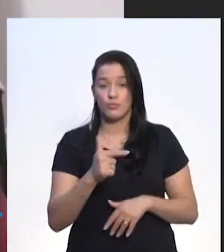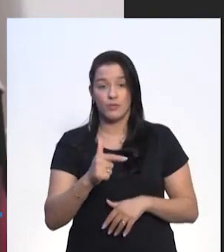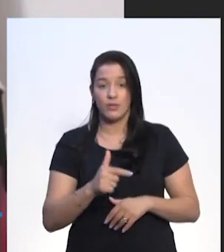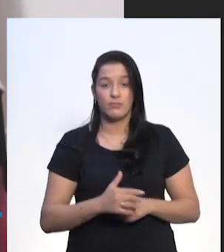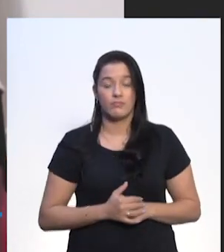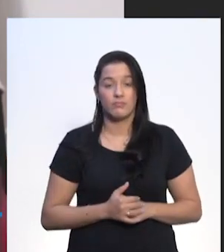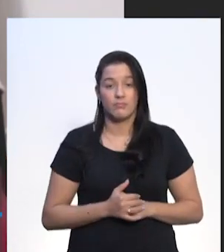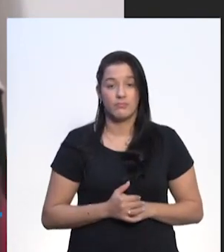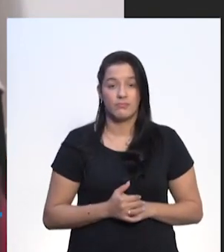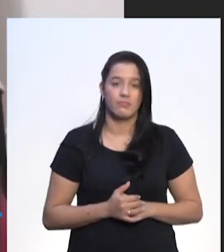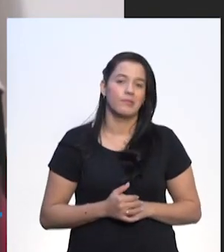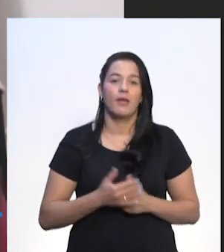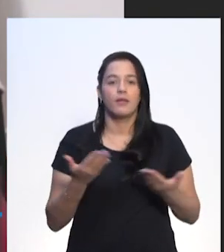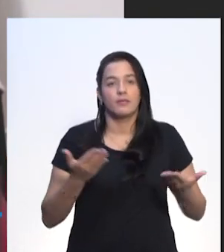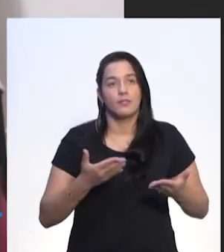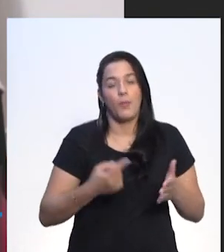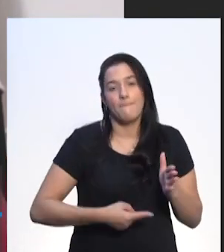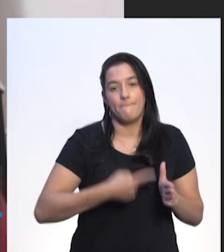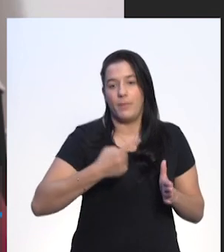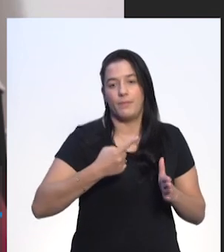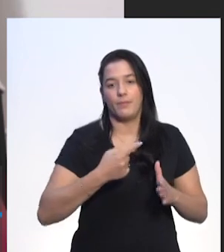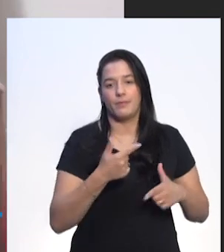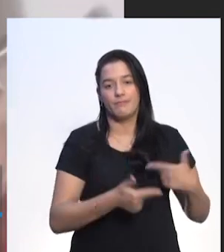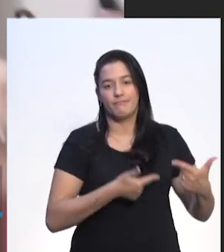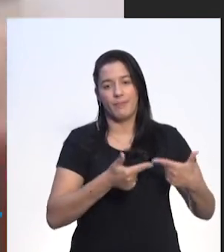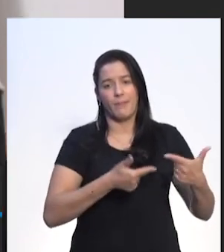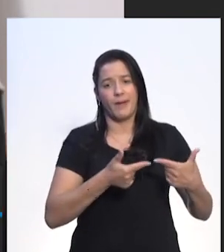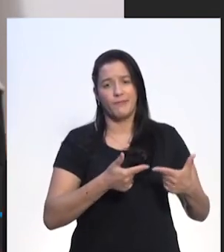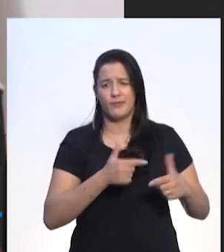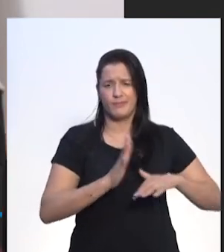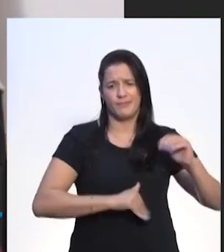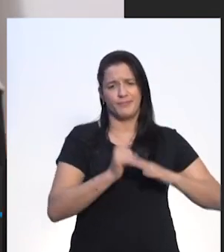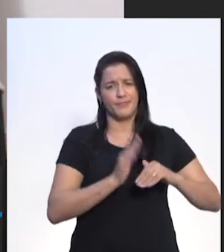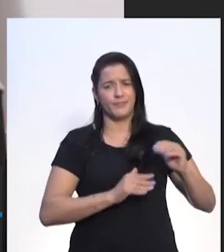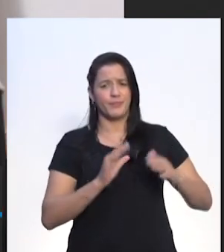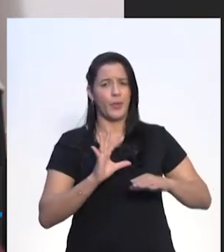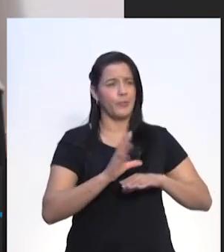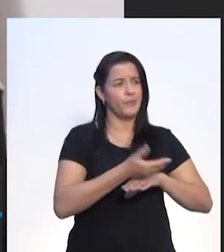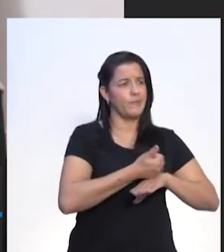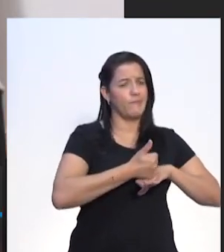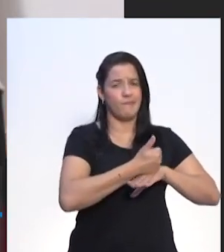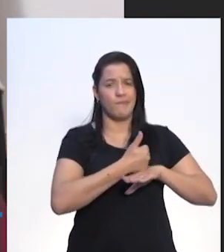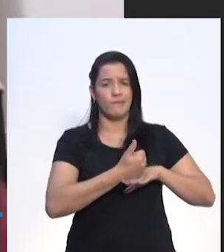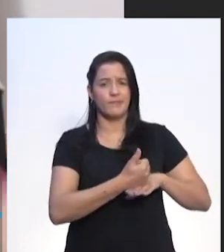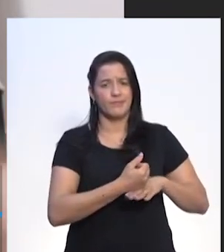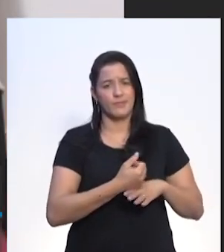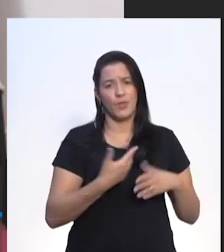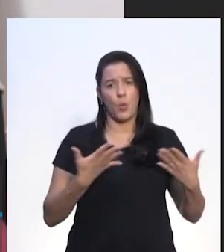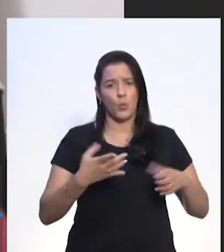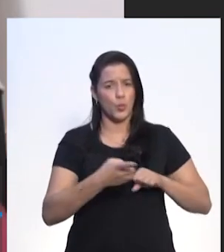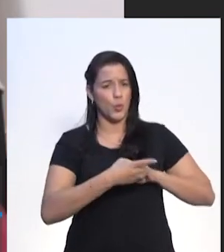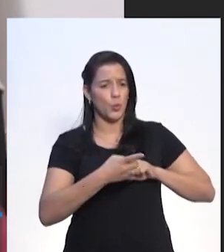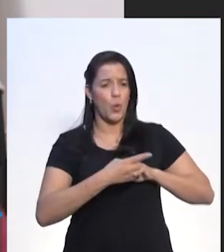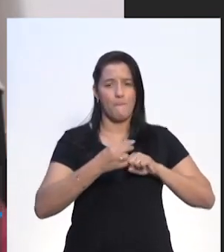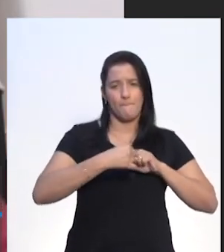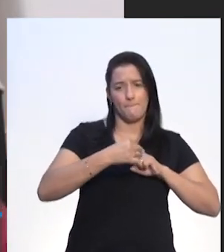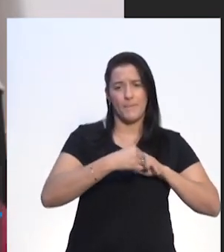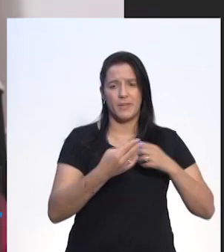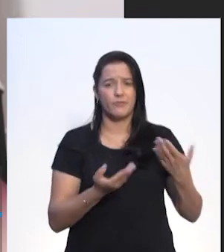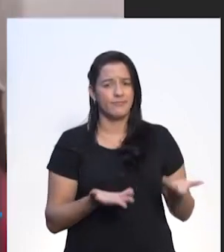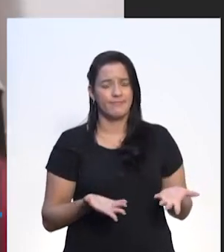vai ter. Né? No seu primeiro emprego, você não vai estar, assim, vamos dizer assim, já com seu doutorado,